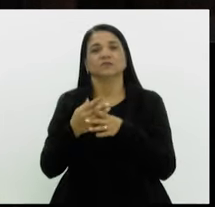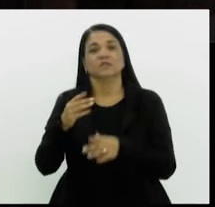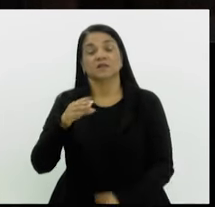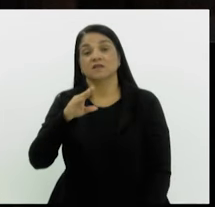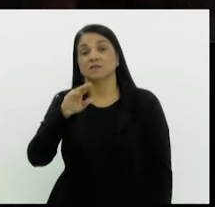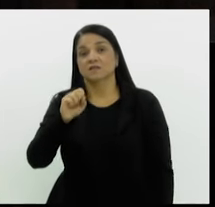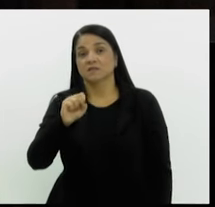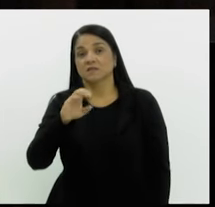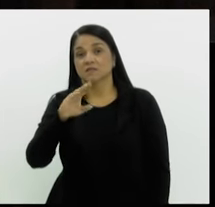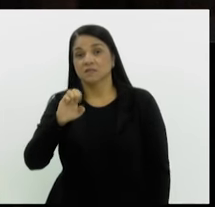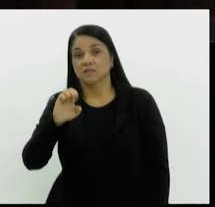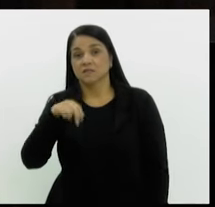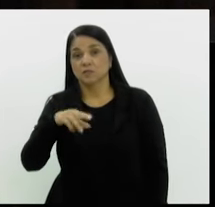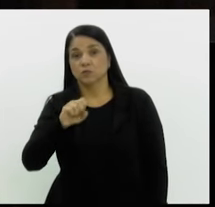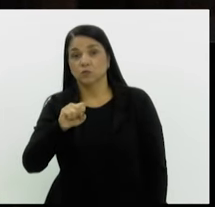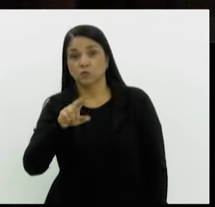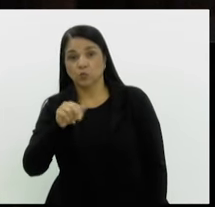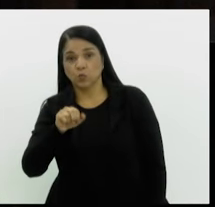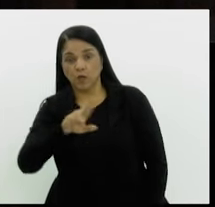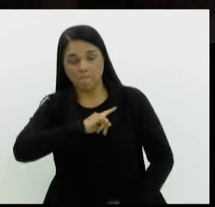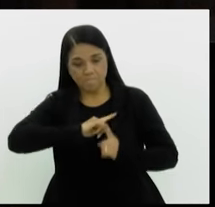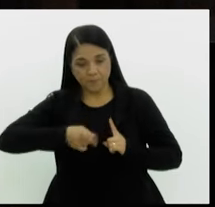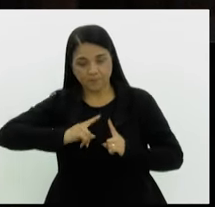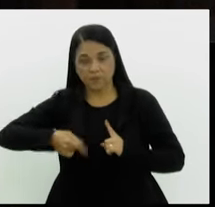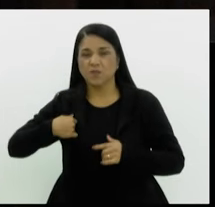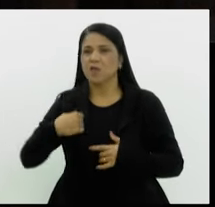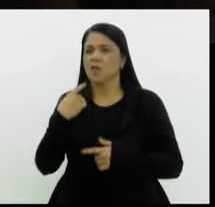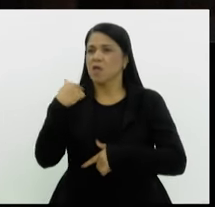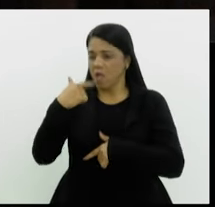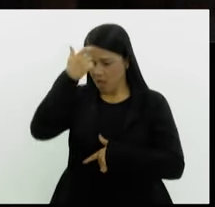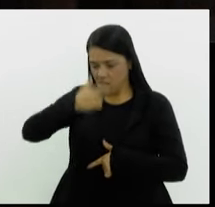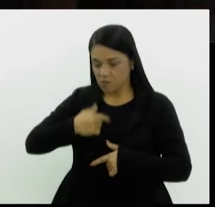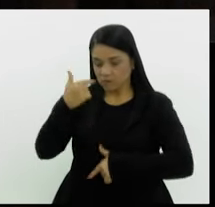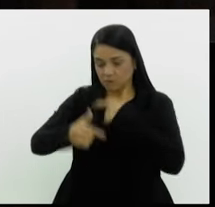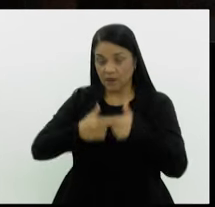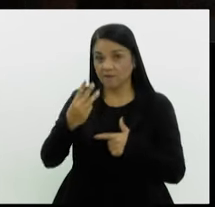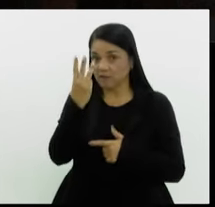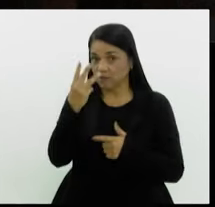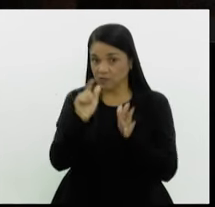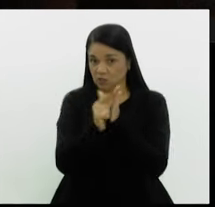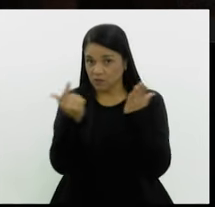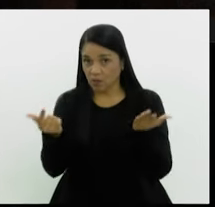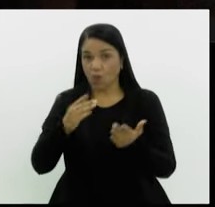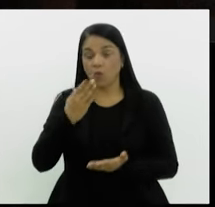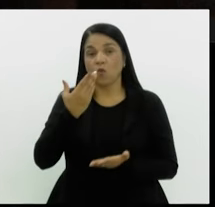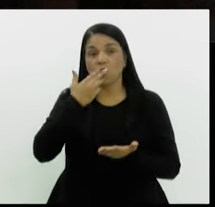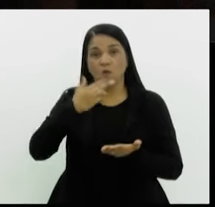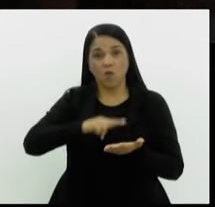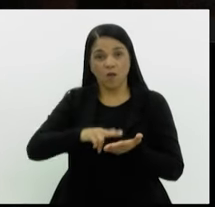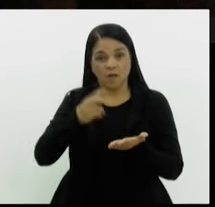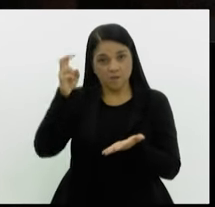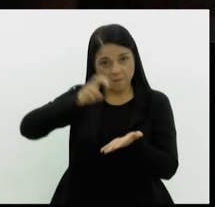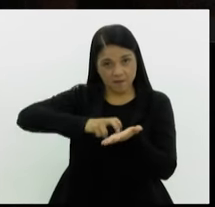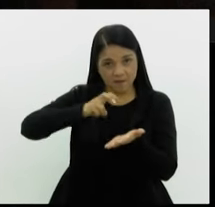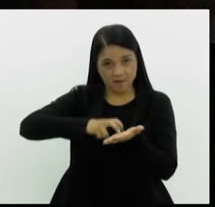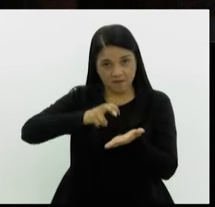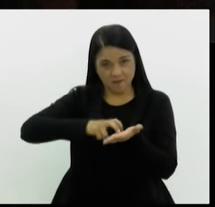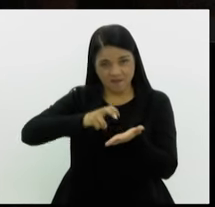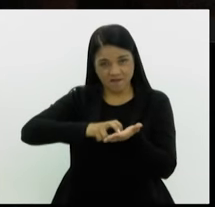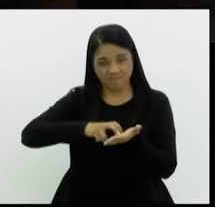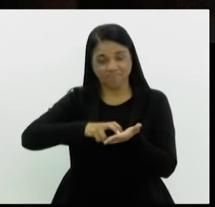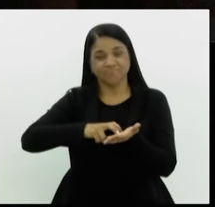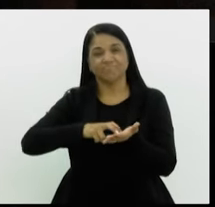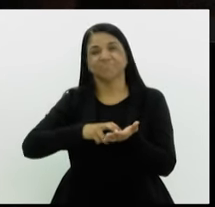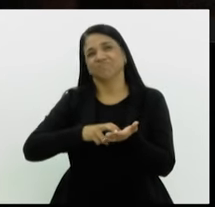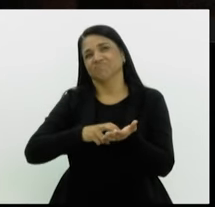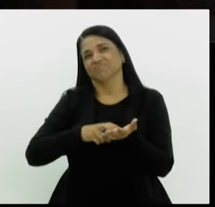Eu trabalhava, na época, em três jornais. Correio da Manhã, que não existe mais. Quer dizer, hoje existe, mas não é aquele Correio da